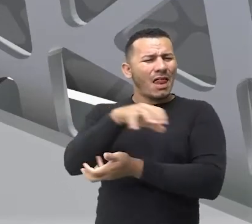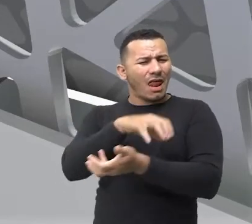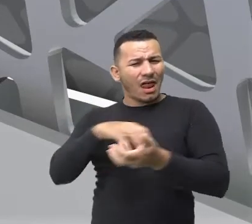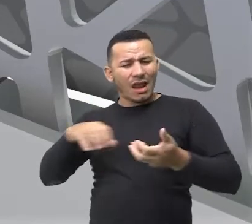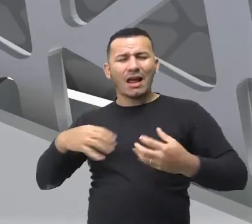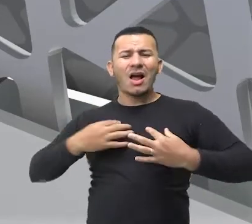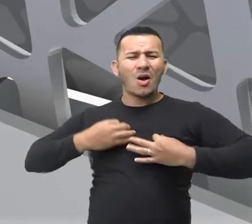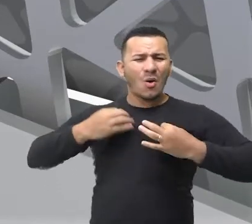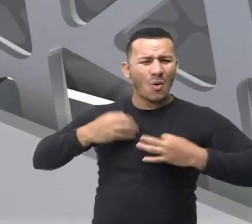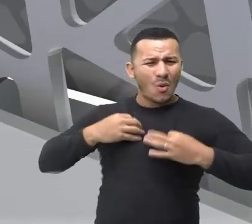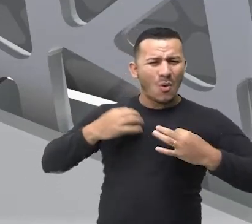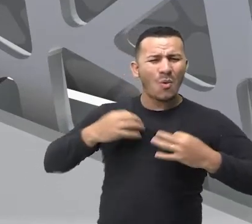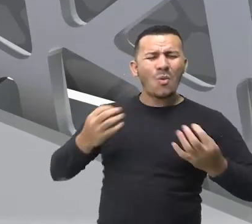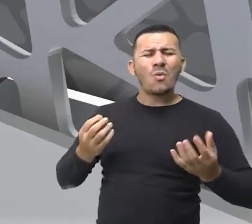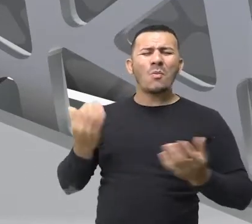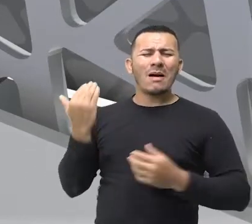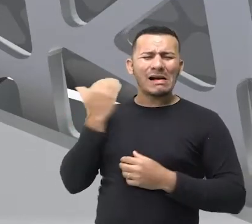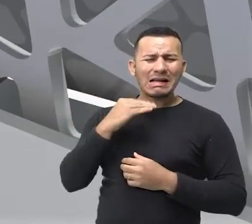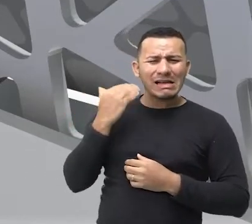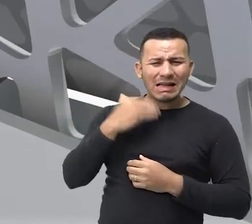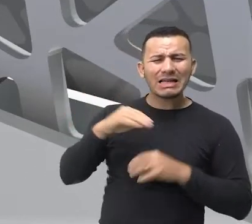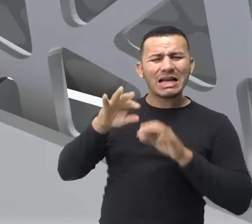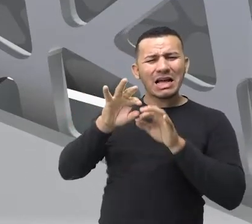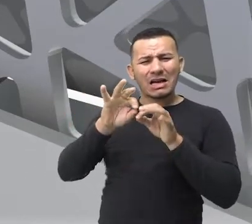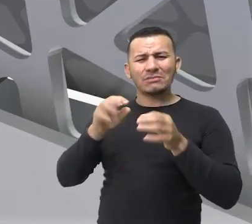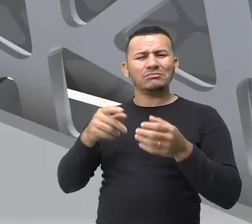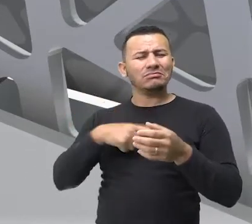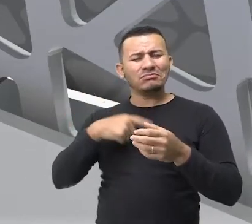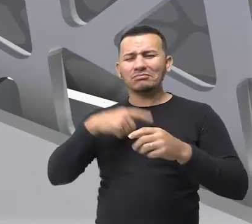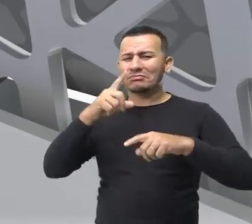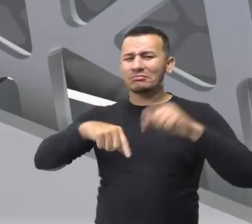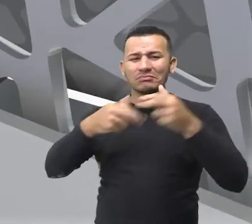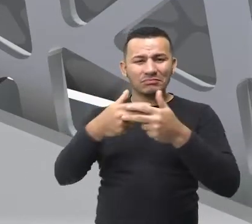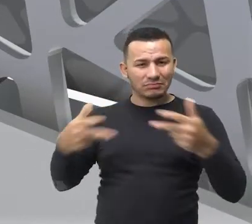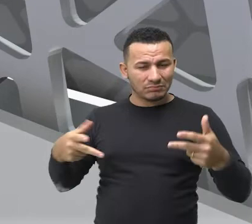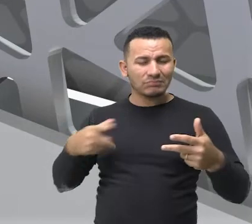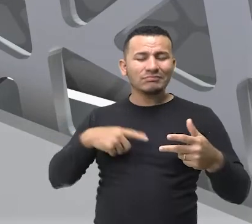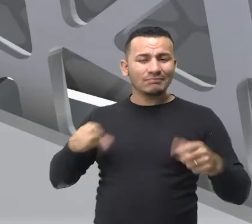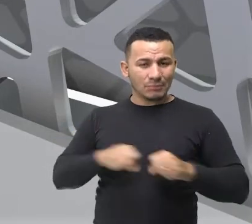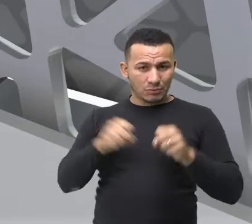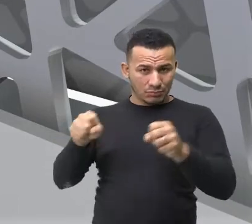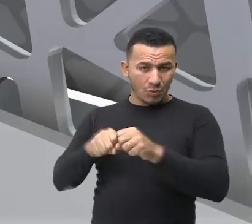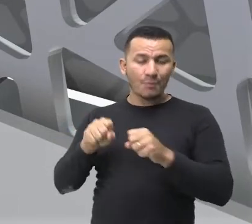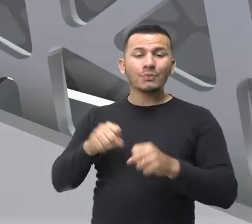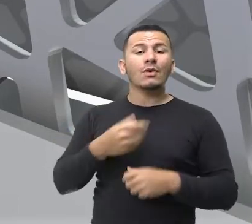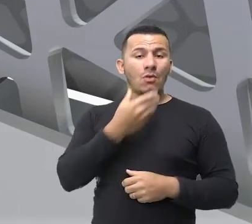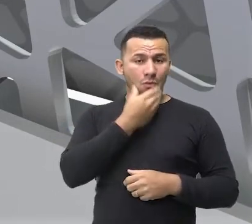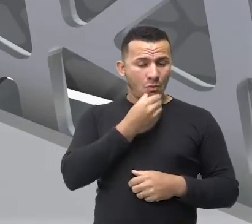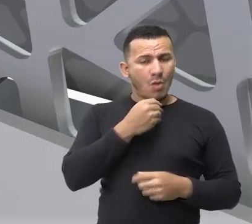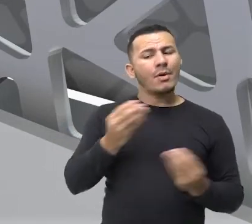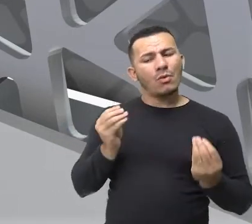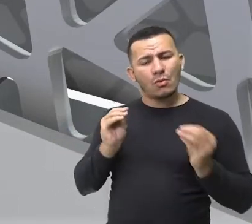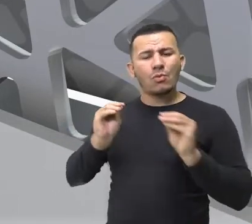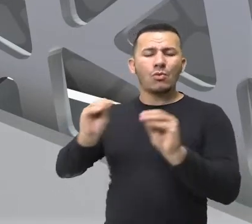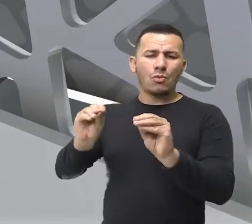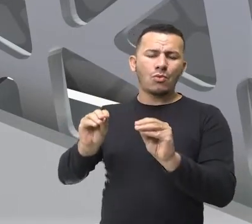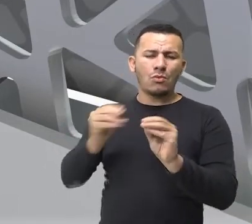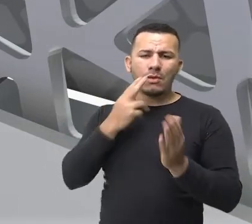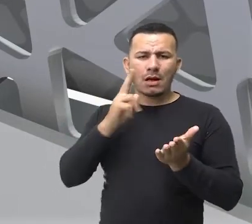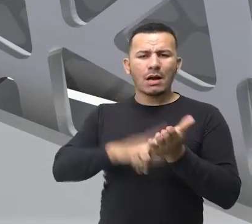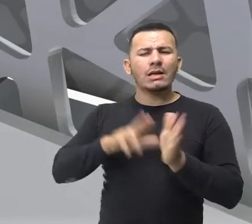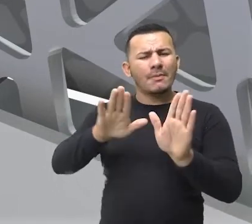pertences as roupas repente ficaram danificadas percebo que coloca é colocado na carta que isso é fácil de